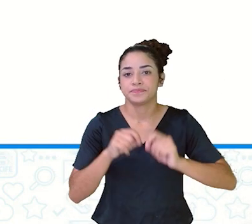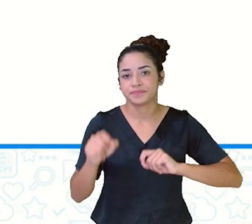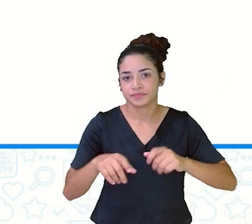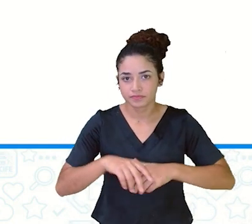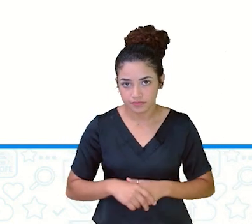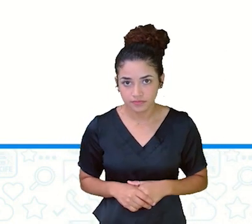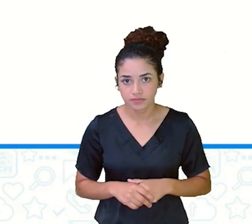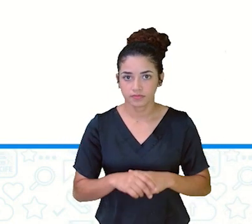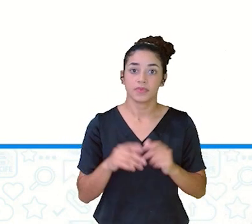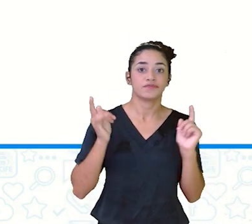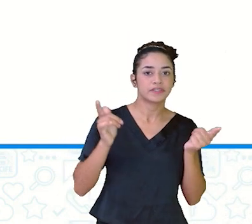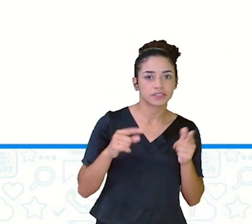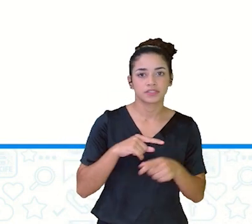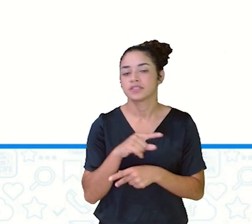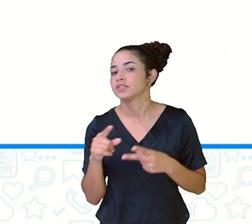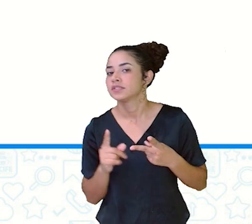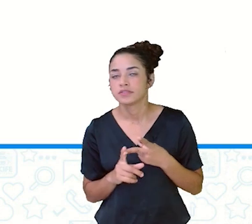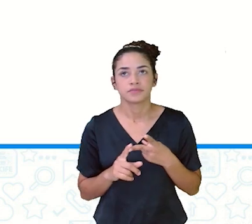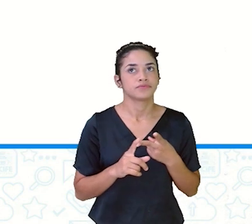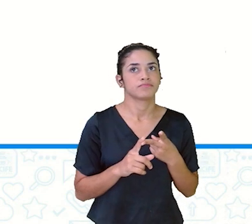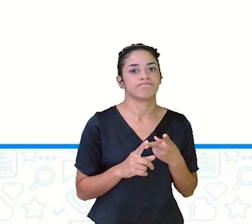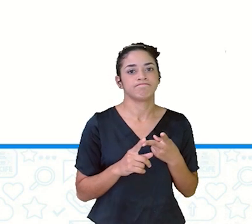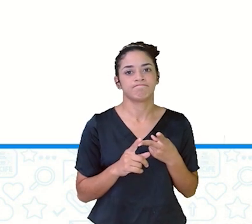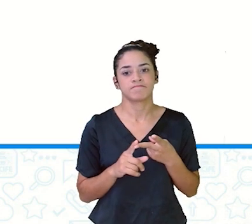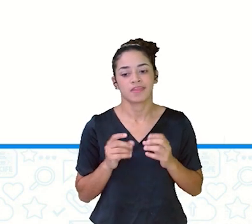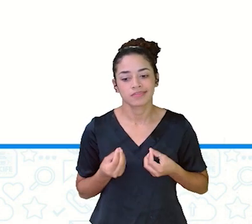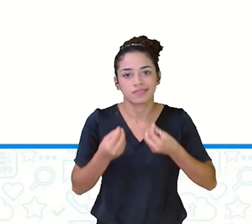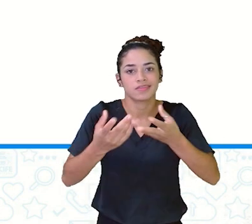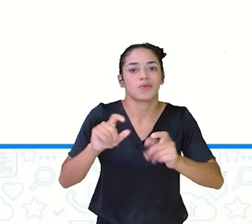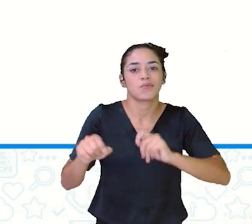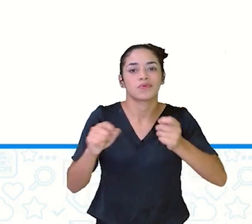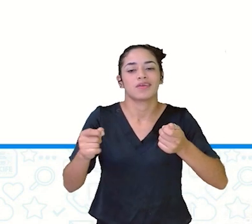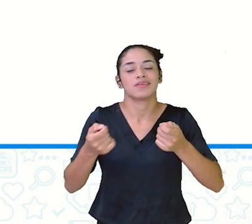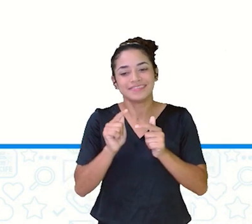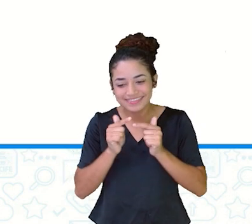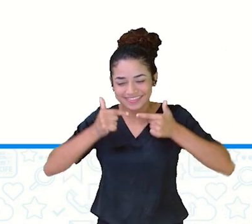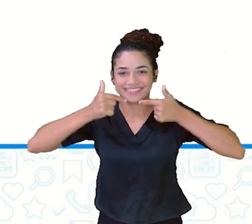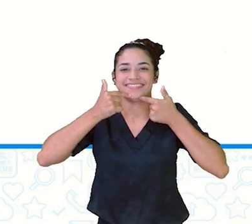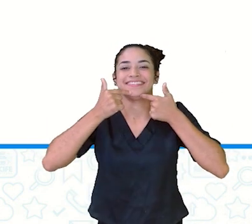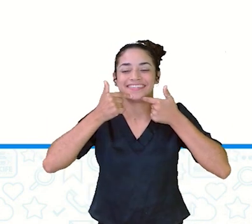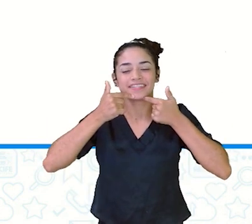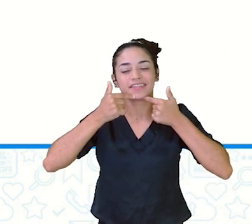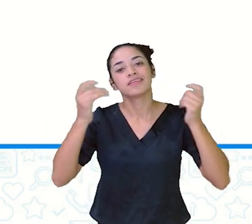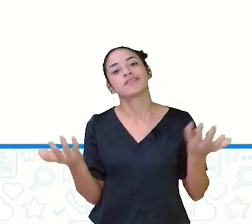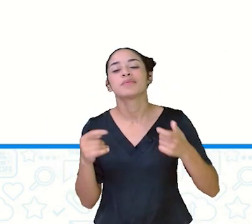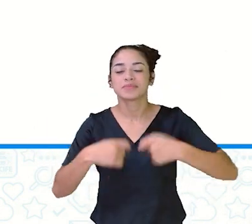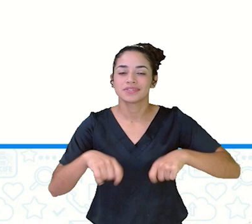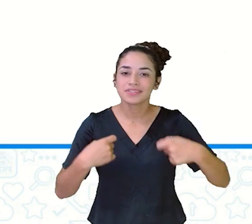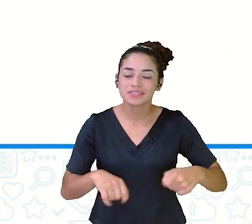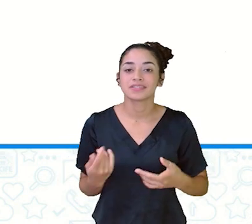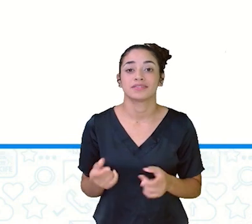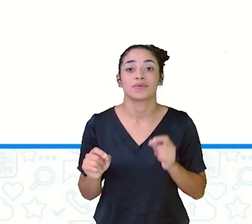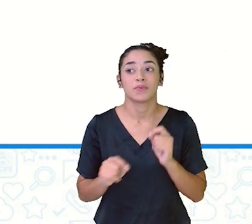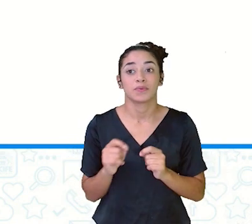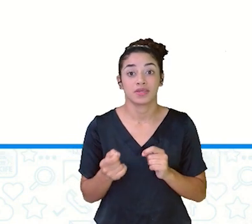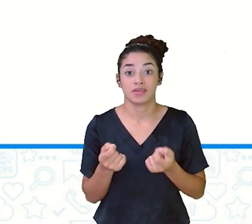ser bem divertido, para causar essa diversão, um sorriso, tirar o sorriso de alguém. Então, ela precisa ter aí